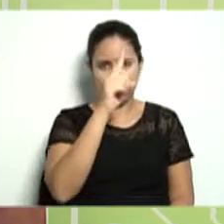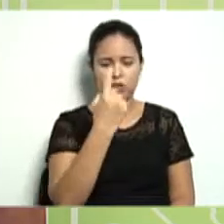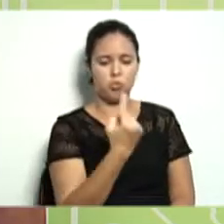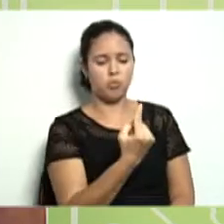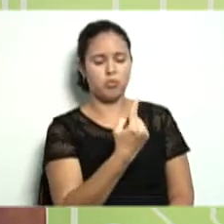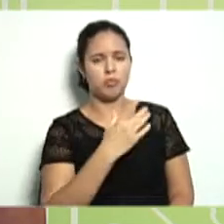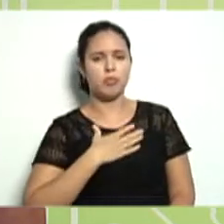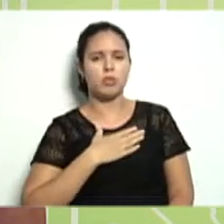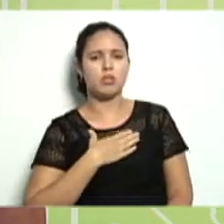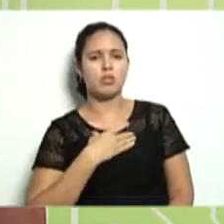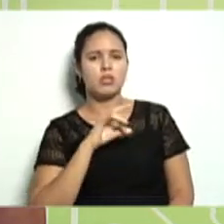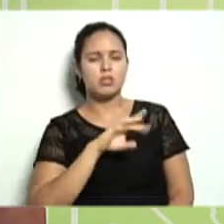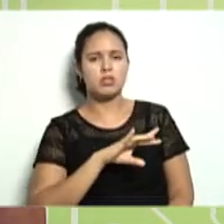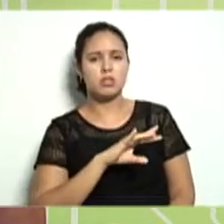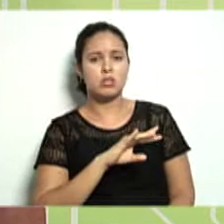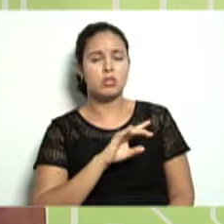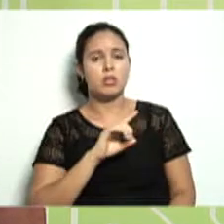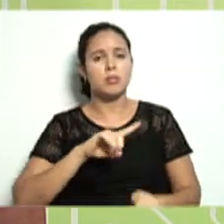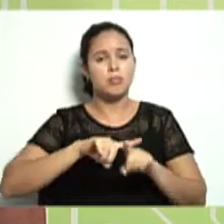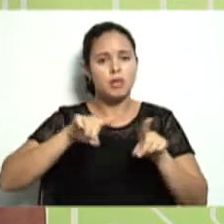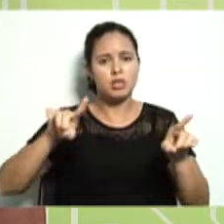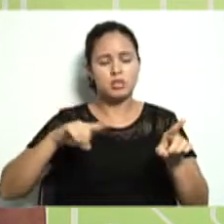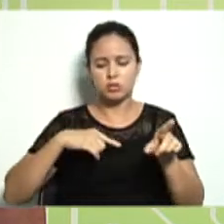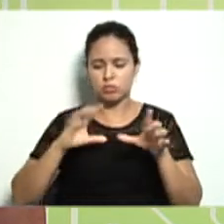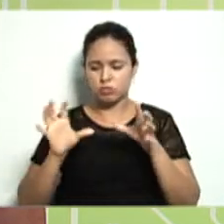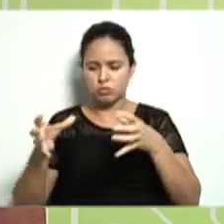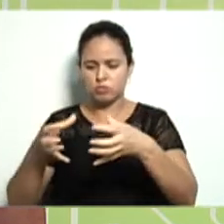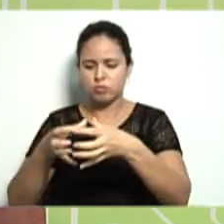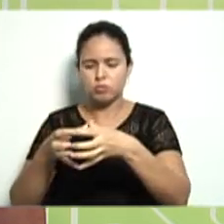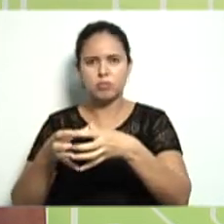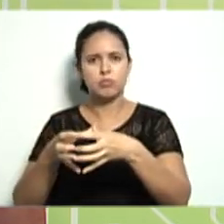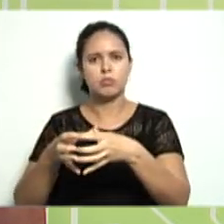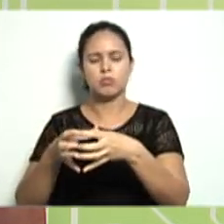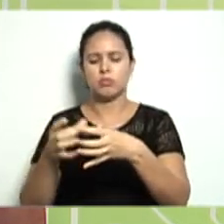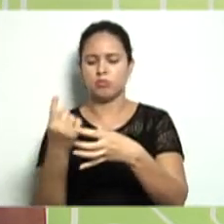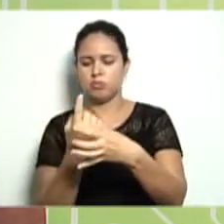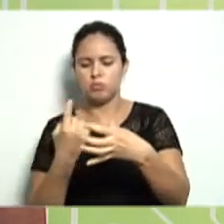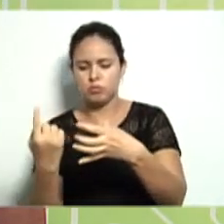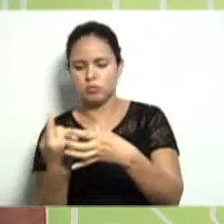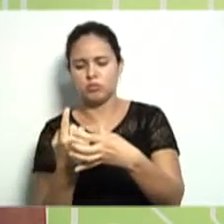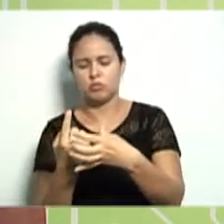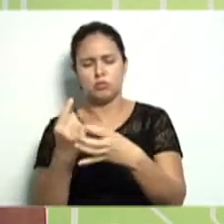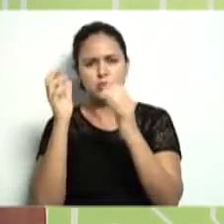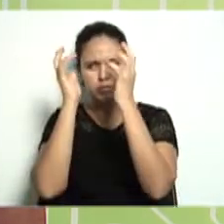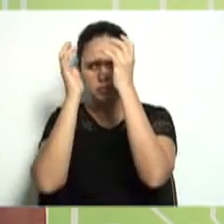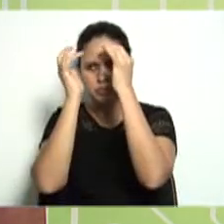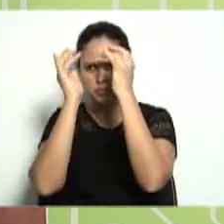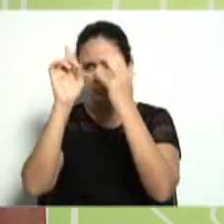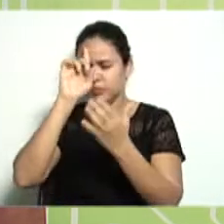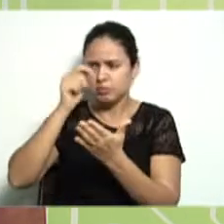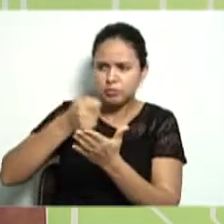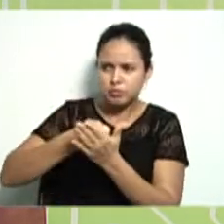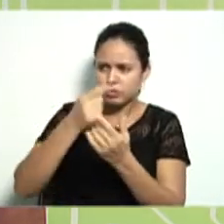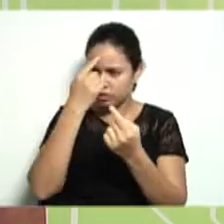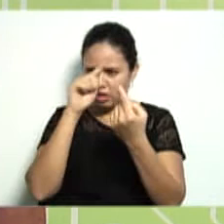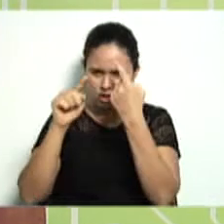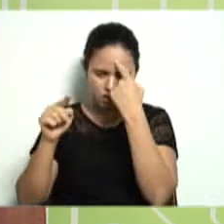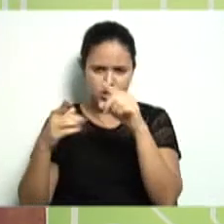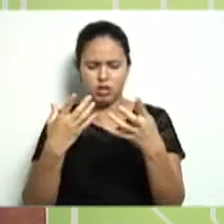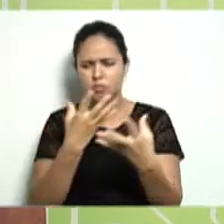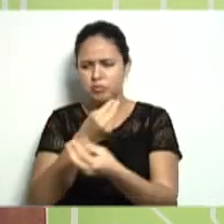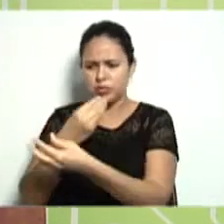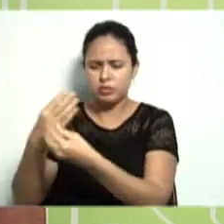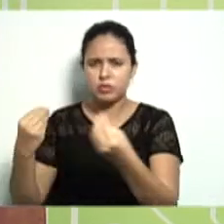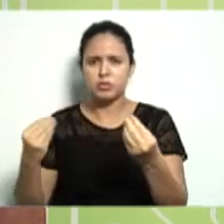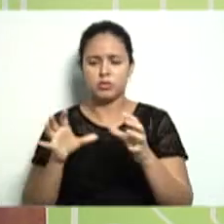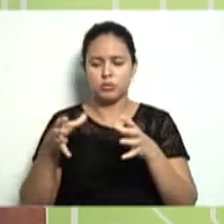nosso pensamento. Mas quando nós trabalhamos em equipe, nós temos várias cabeças pensando e várias possibilidades. Então, nós temos muitas